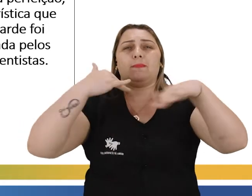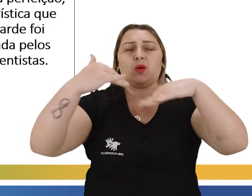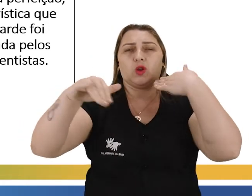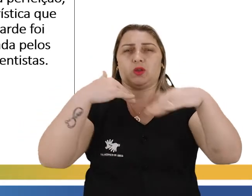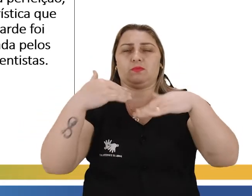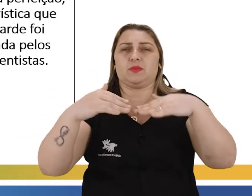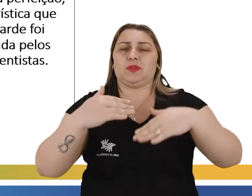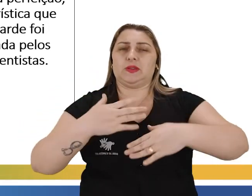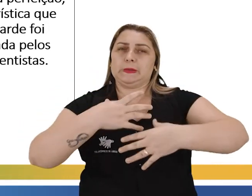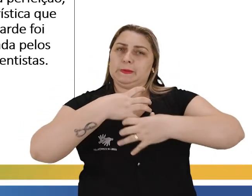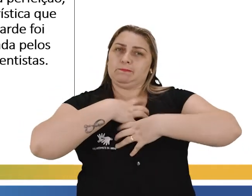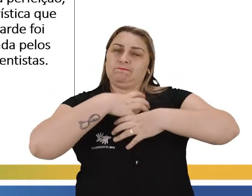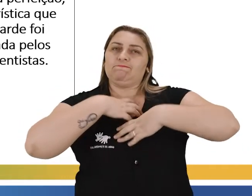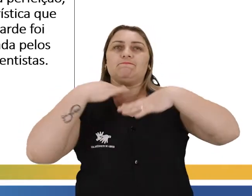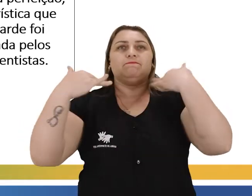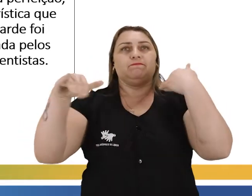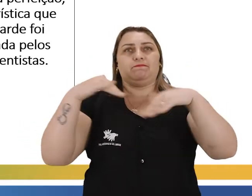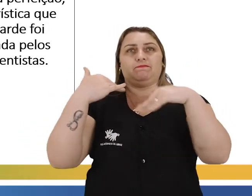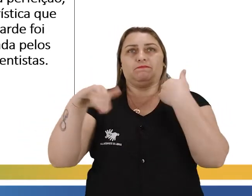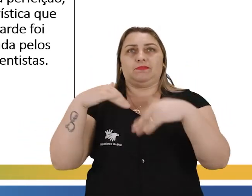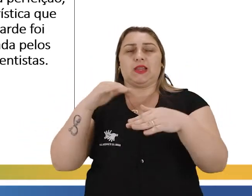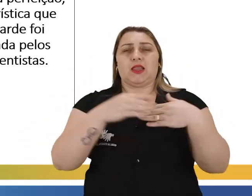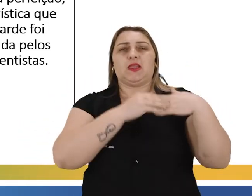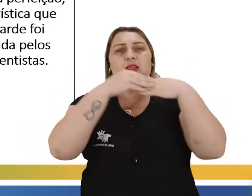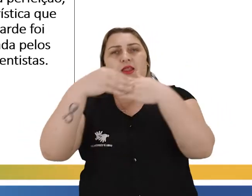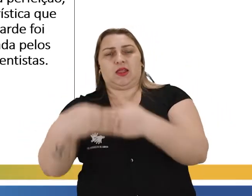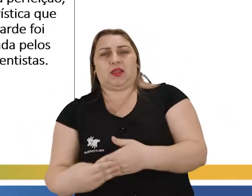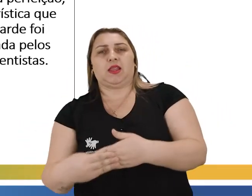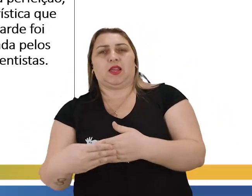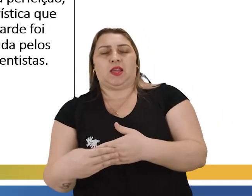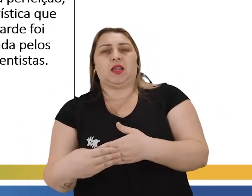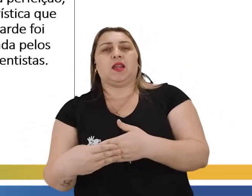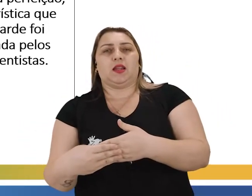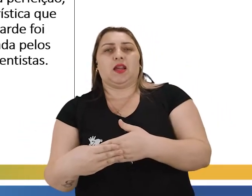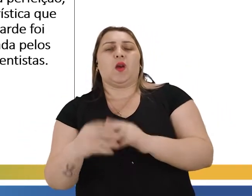dá uma sensação de movimento, né? Traz, assim,